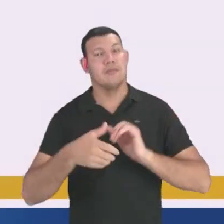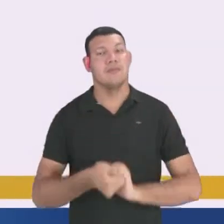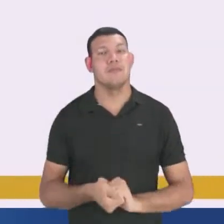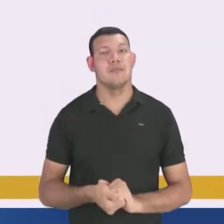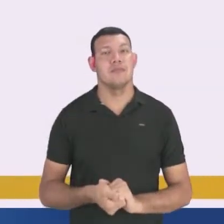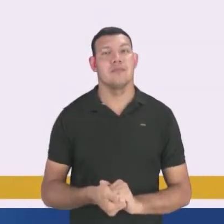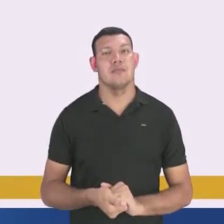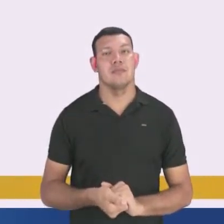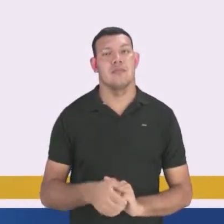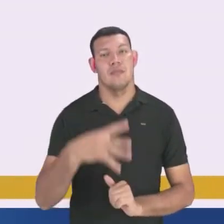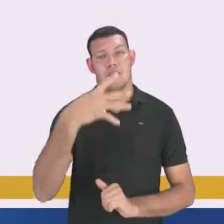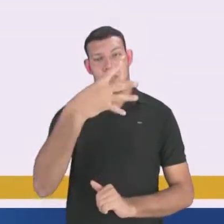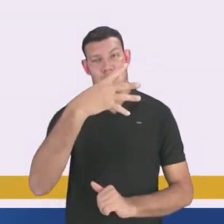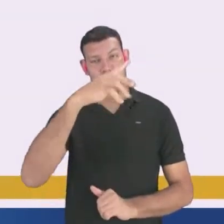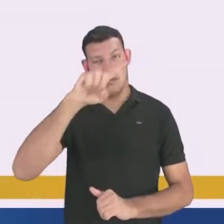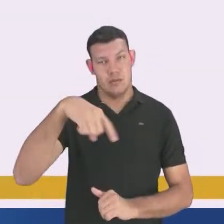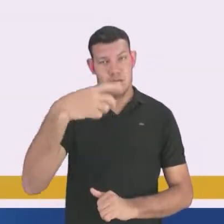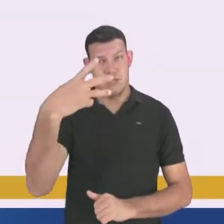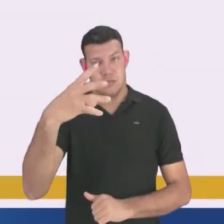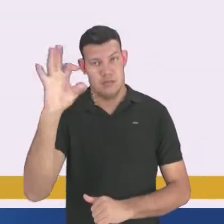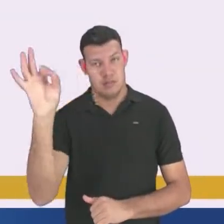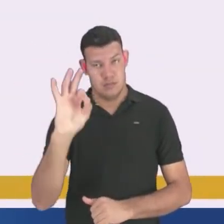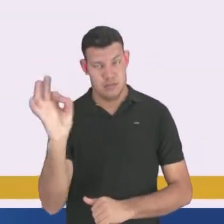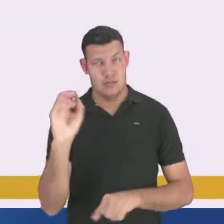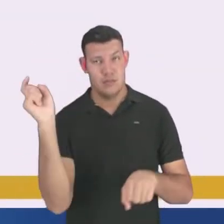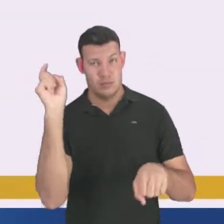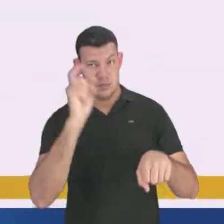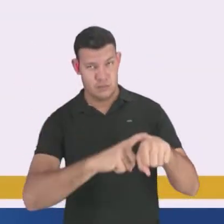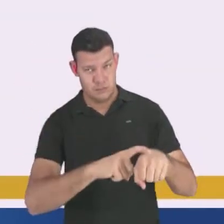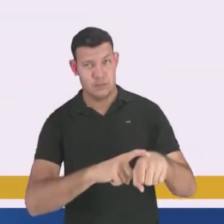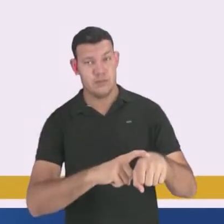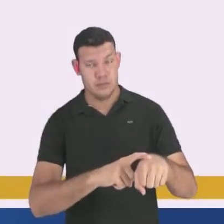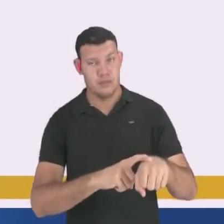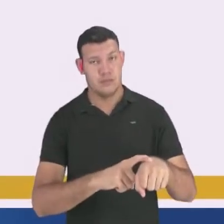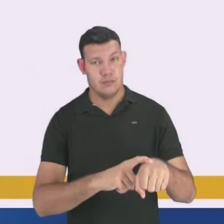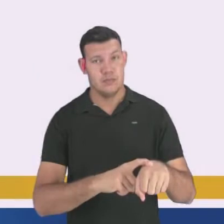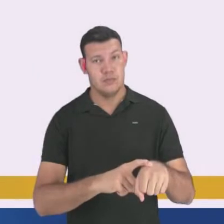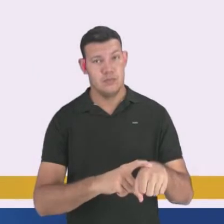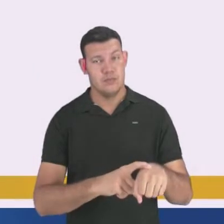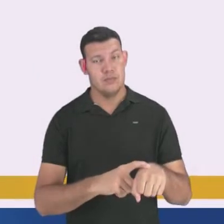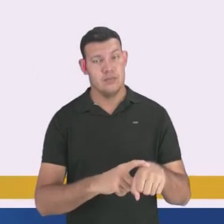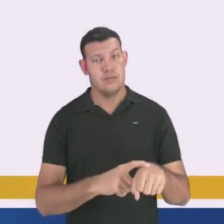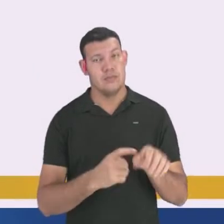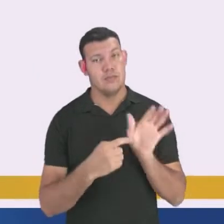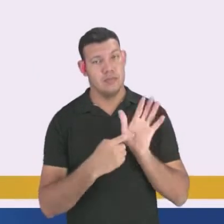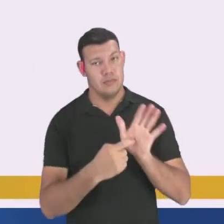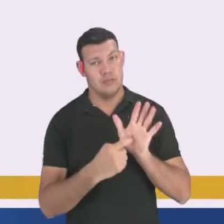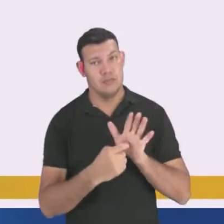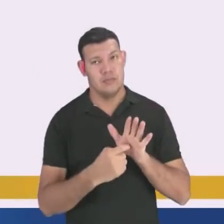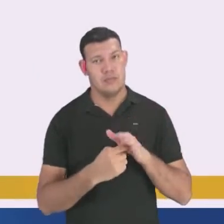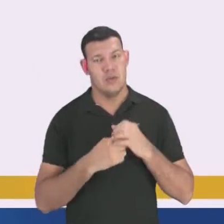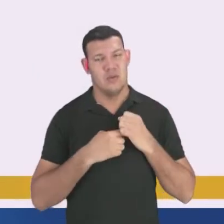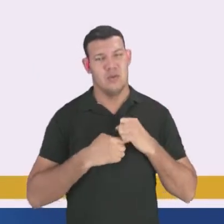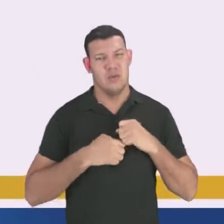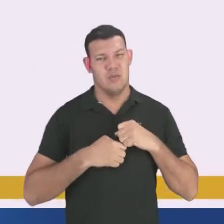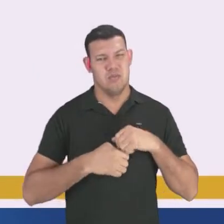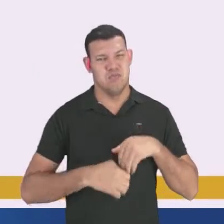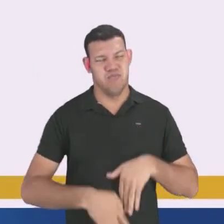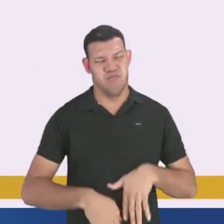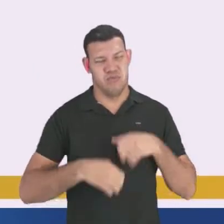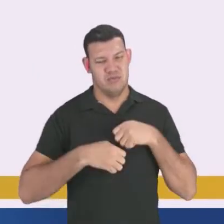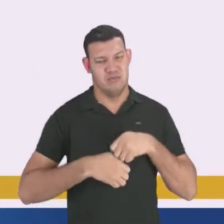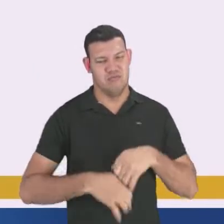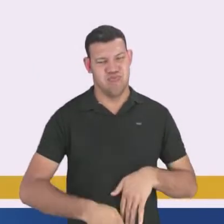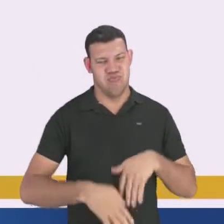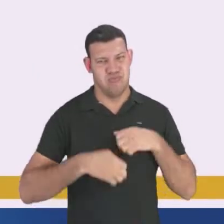exemplo, apenas 4,3% do total de infectados apresentaram o sintoma de diarreia, percebam aí. E este foi o sintoma menos